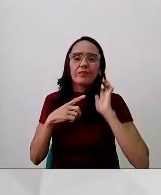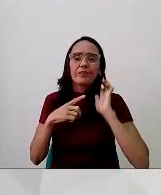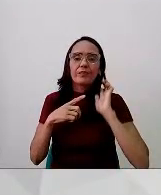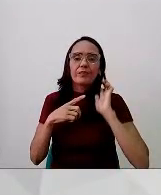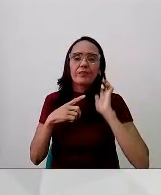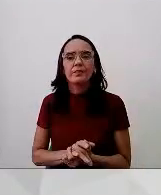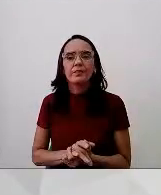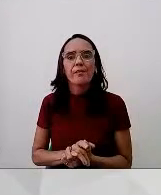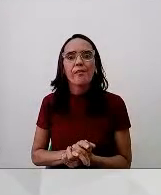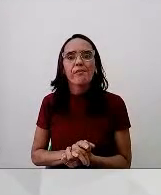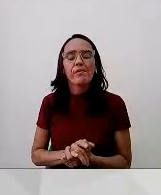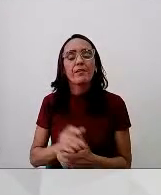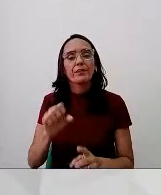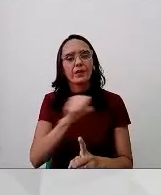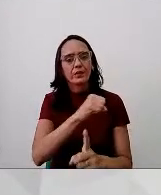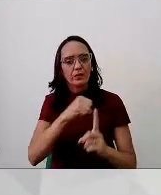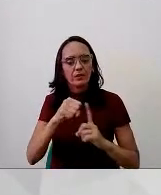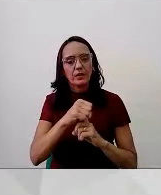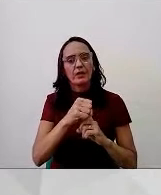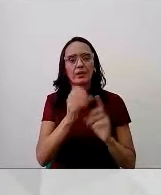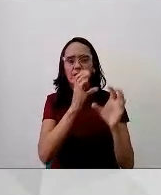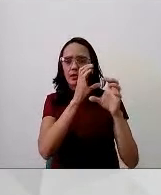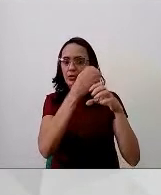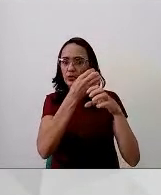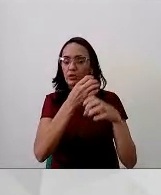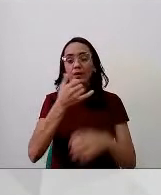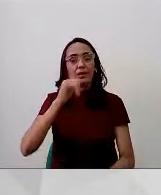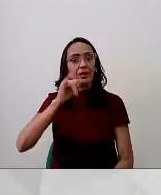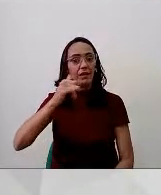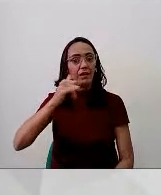Engenharia Elétrica, né? E outra,